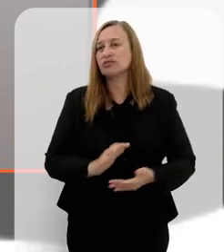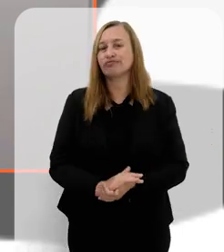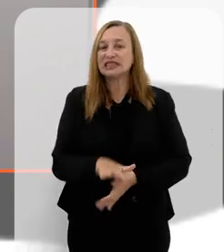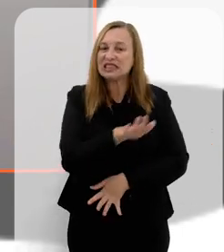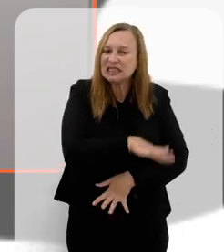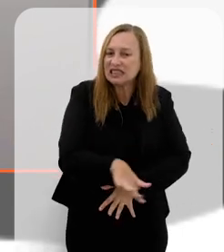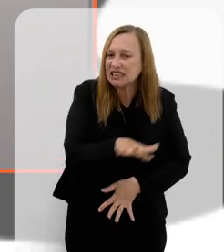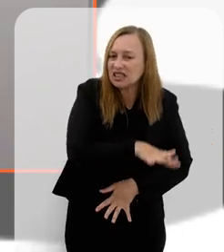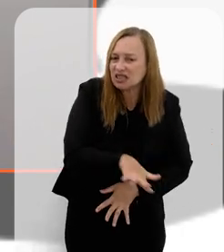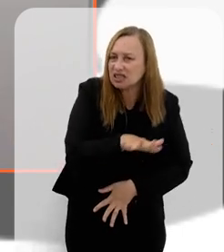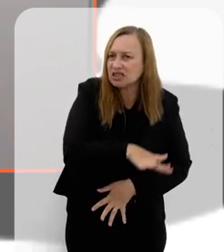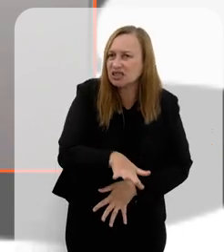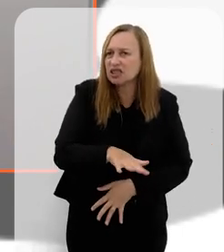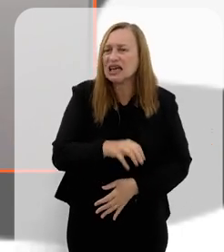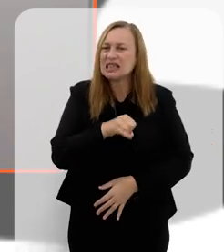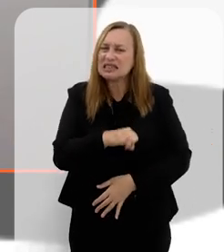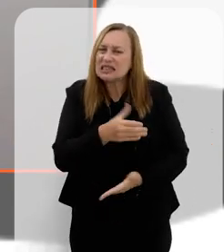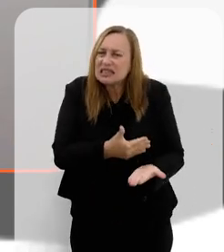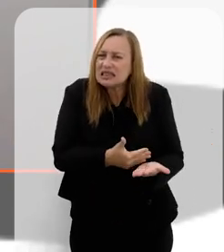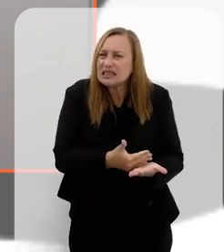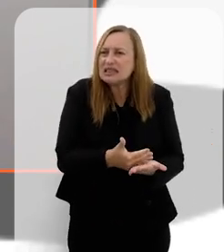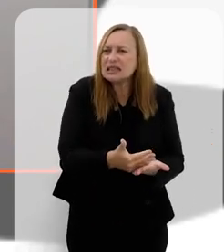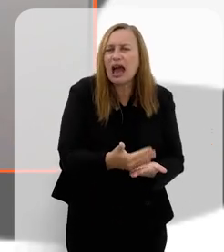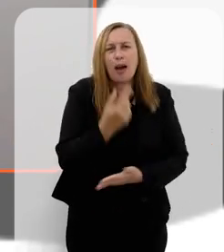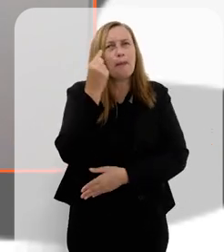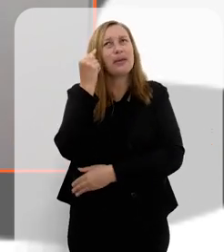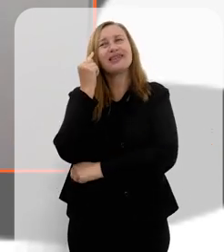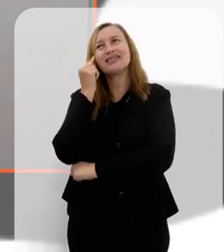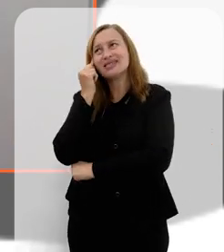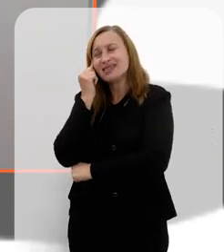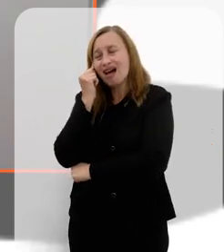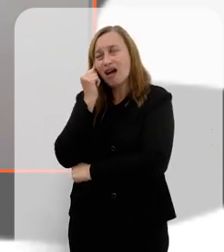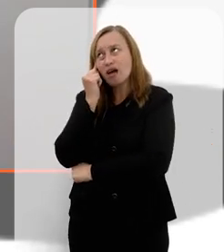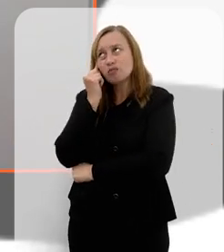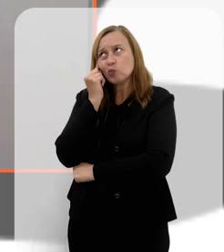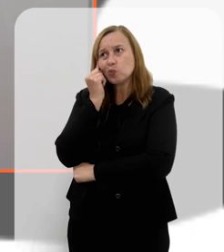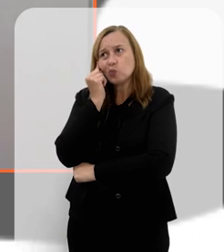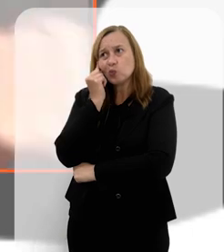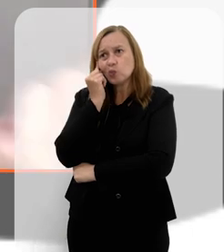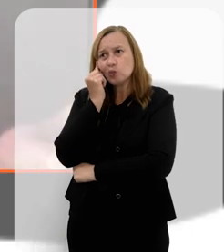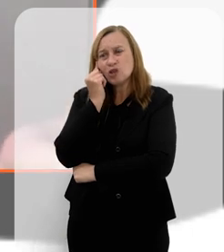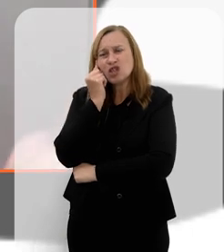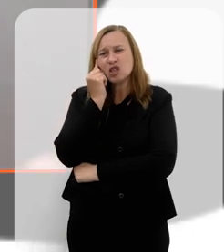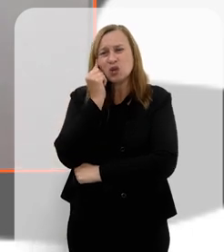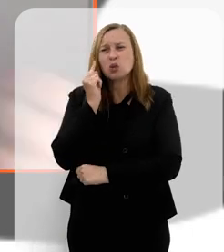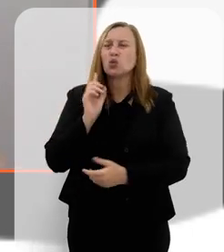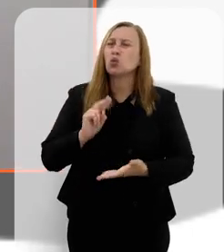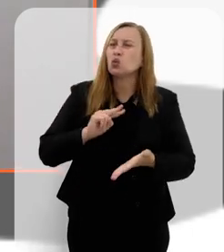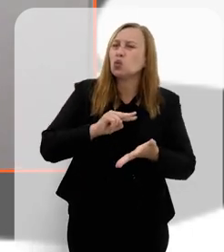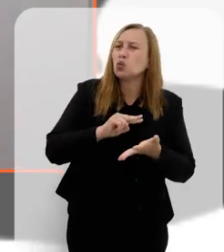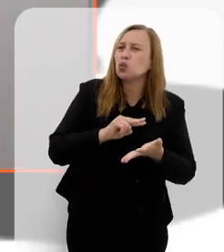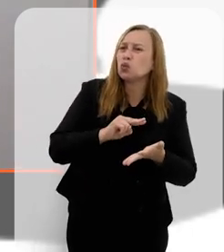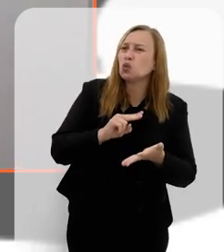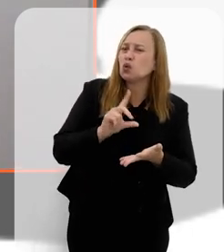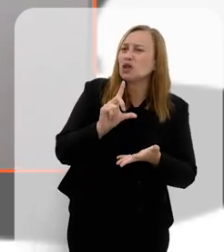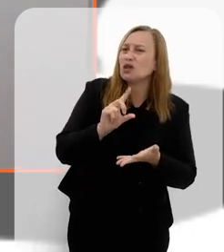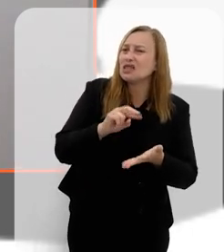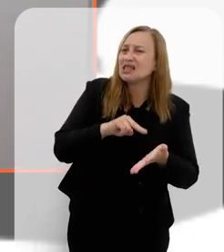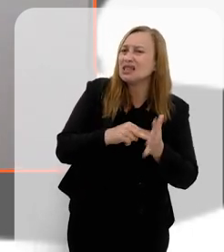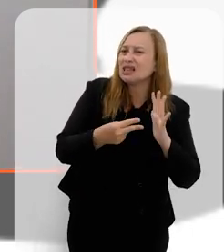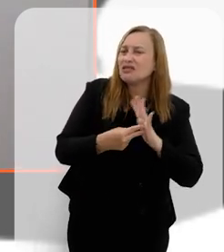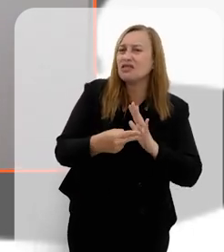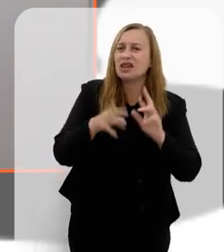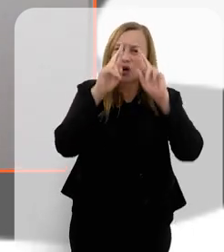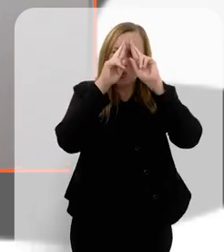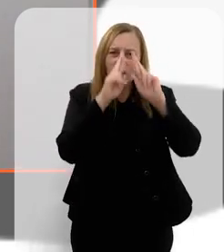eles são crianças, né? Se eles começarem a pensar, refletir sobre o que que é